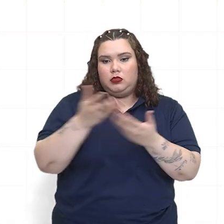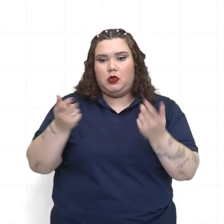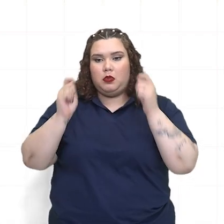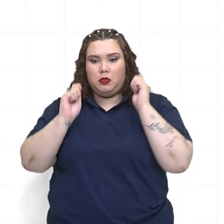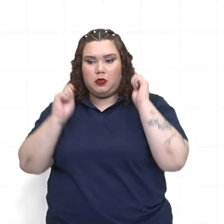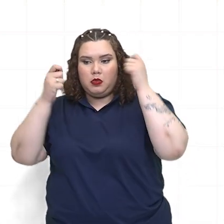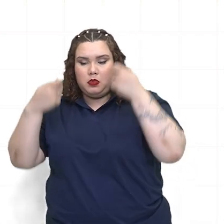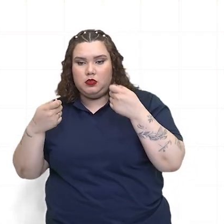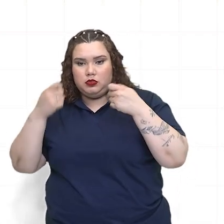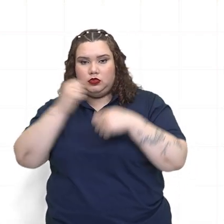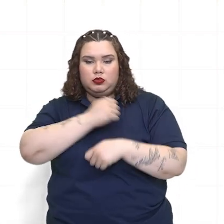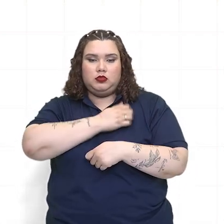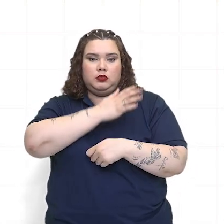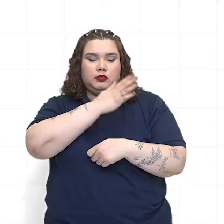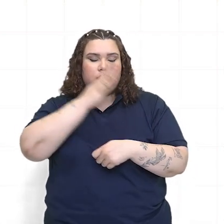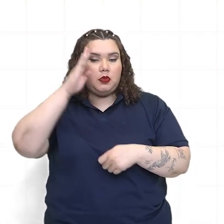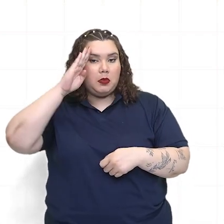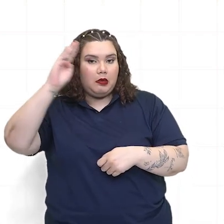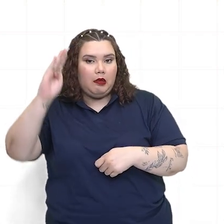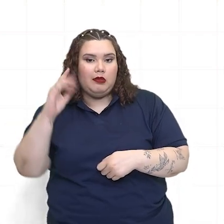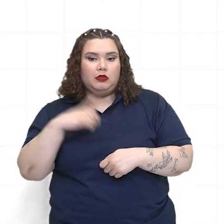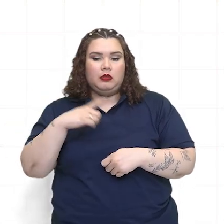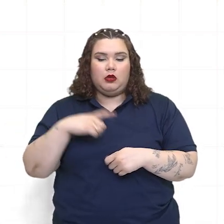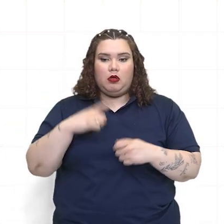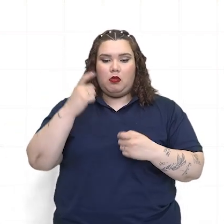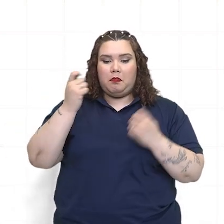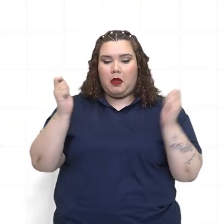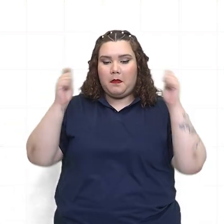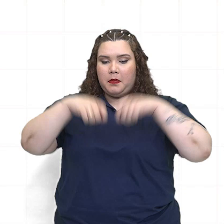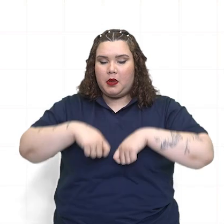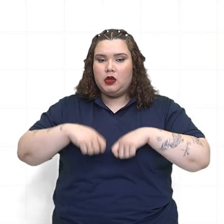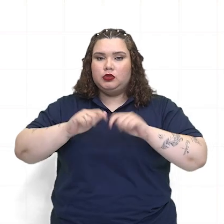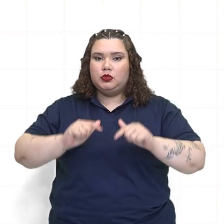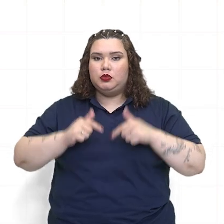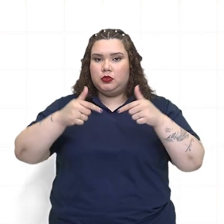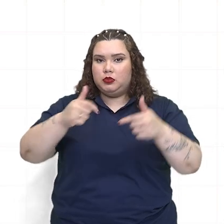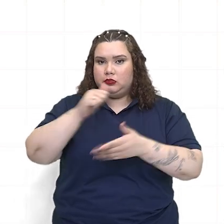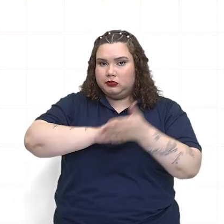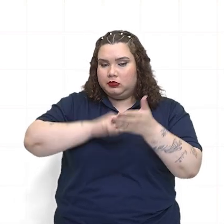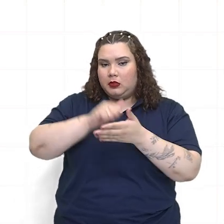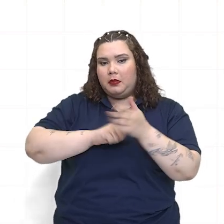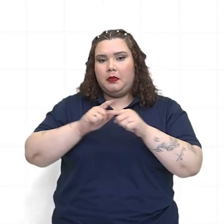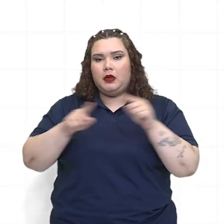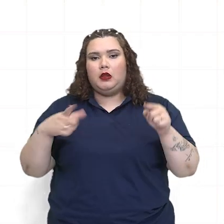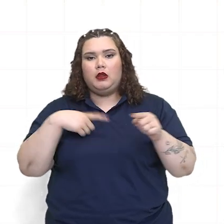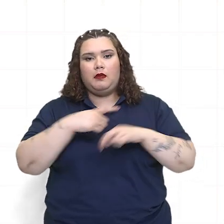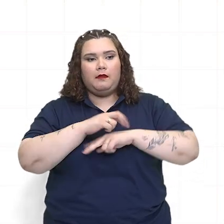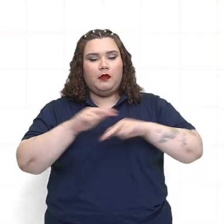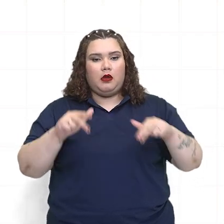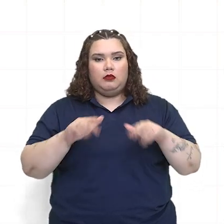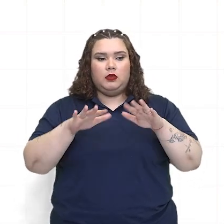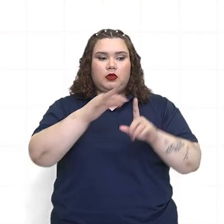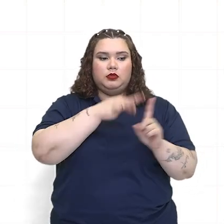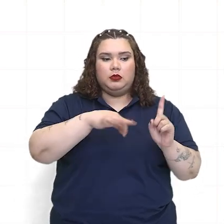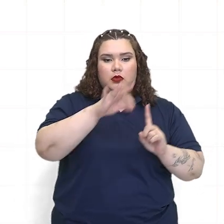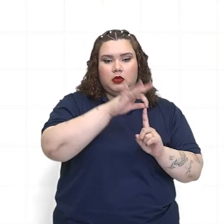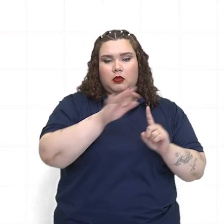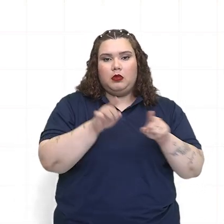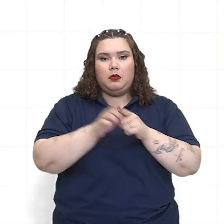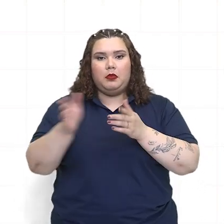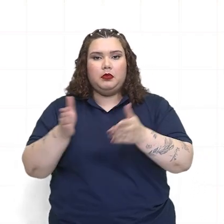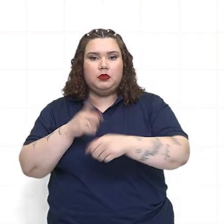monge, soldado que realiza uma só luta, mas com diferentes meios, o espiritual e o